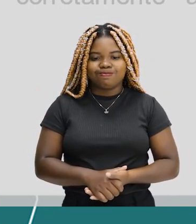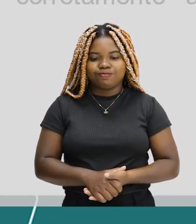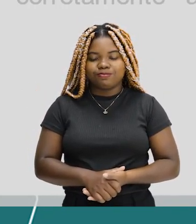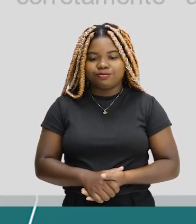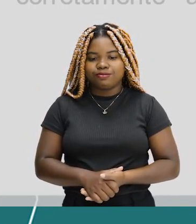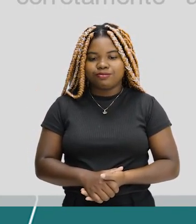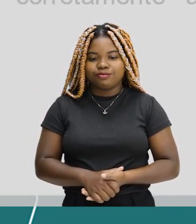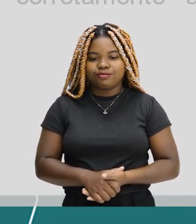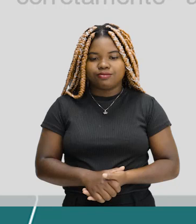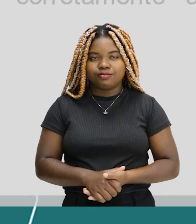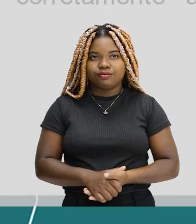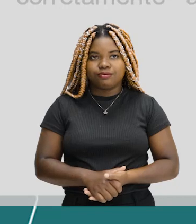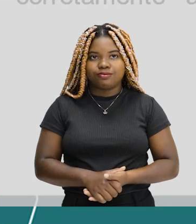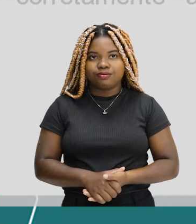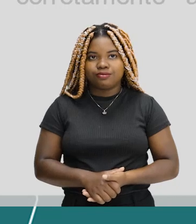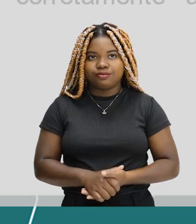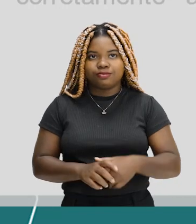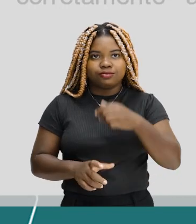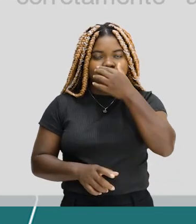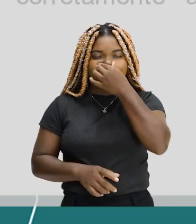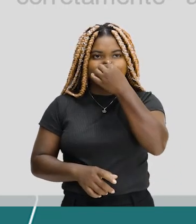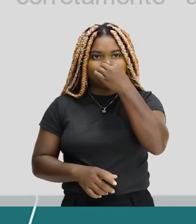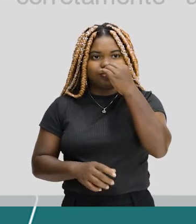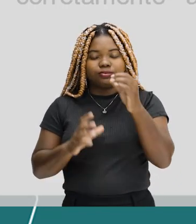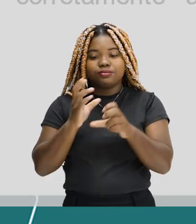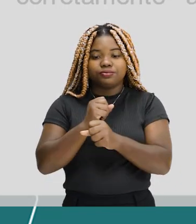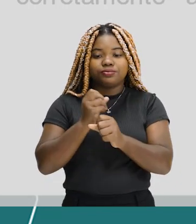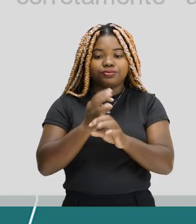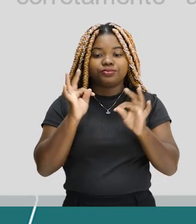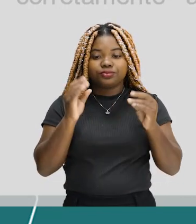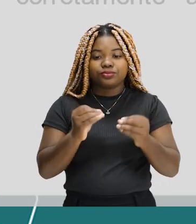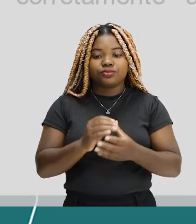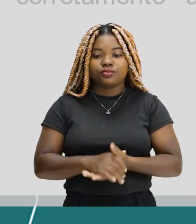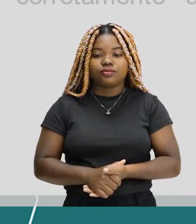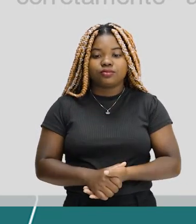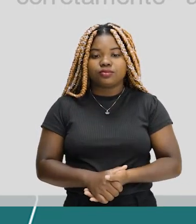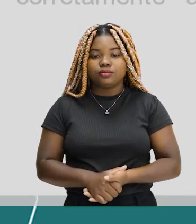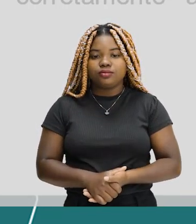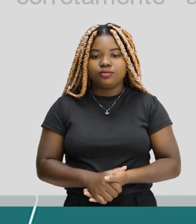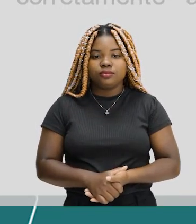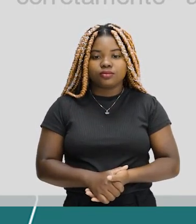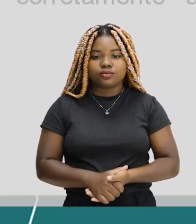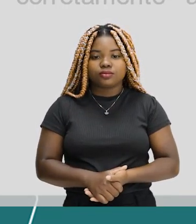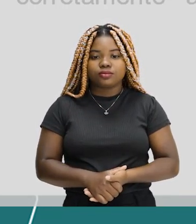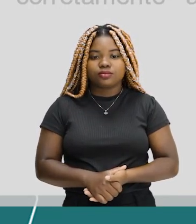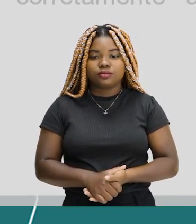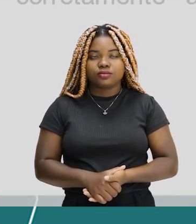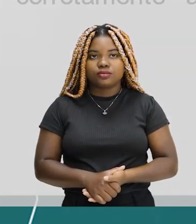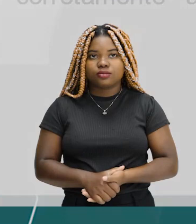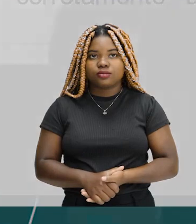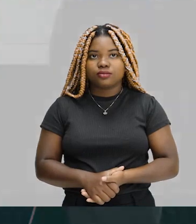1. Tá ok? Então é o seguinte, ó, nós vamos somar, olha aqui, ó, nós vamos somar as partículas down.